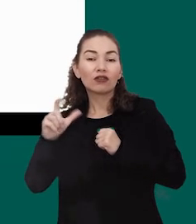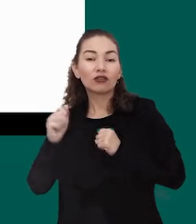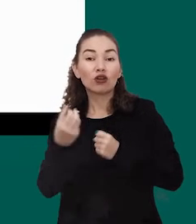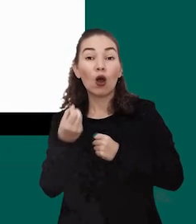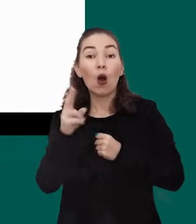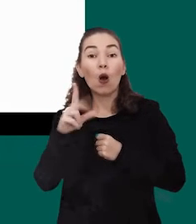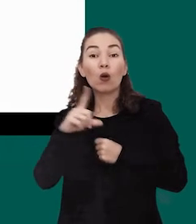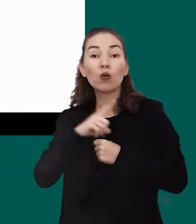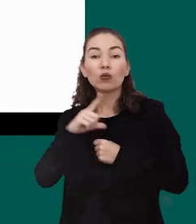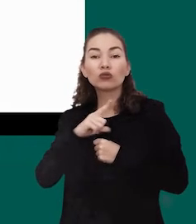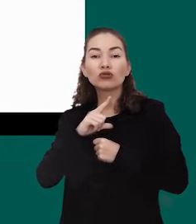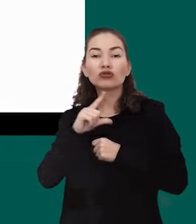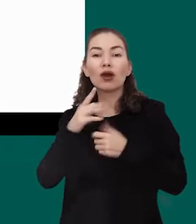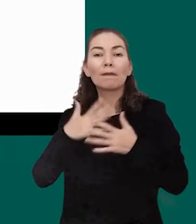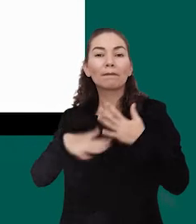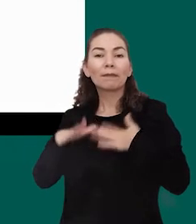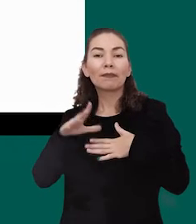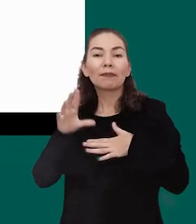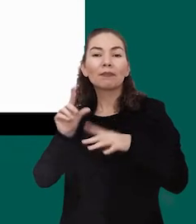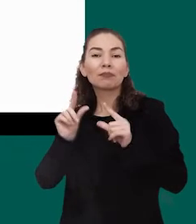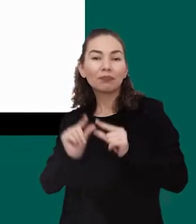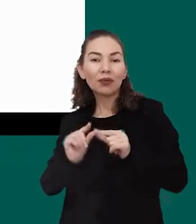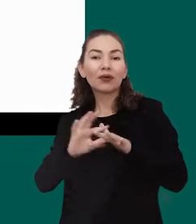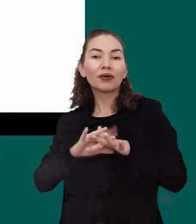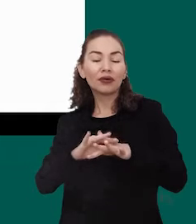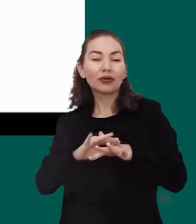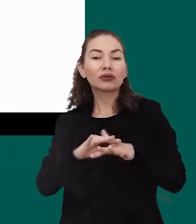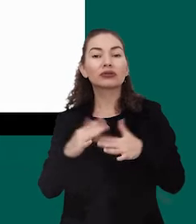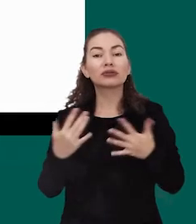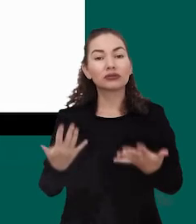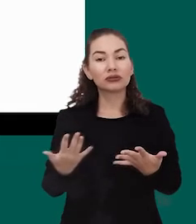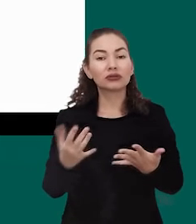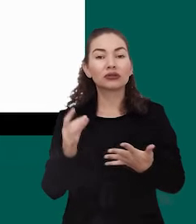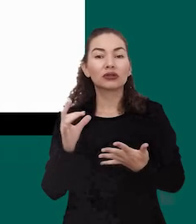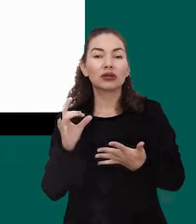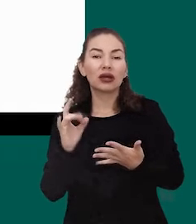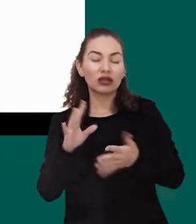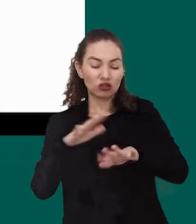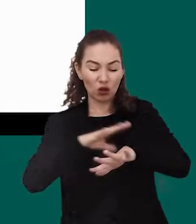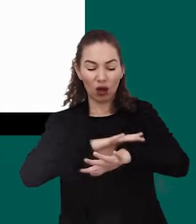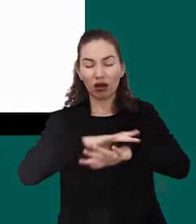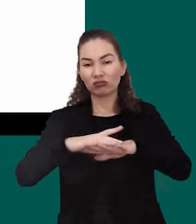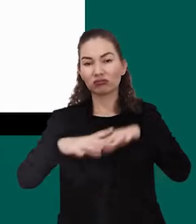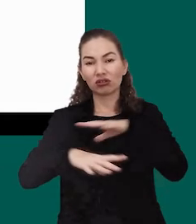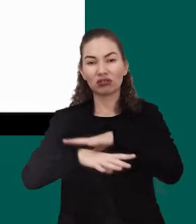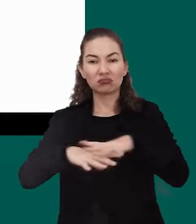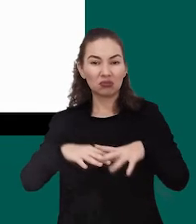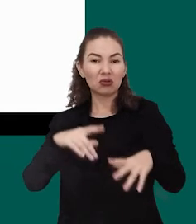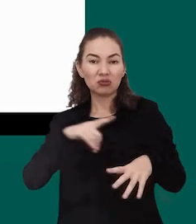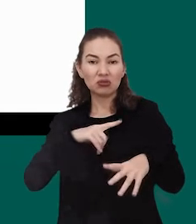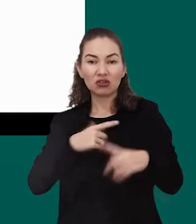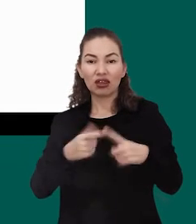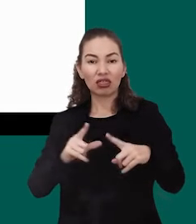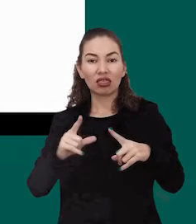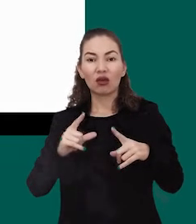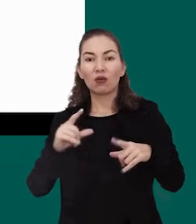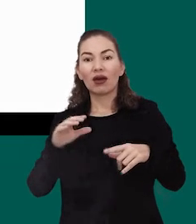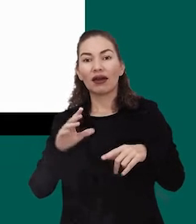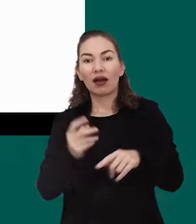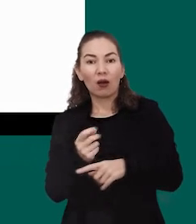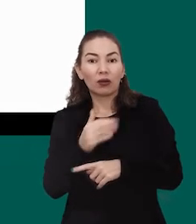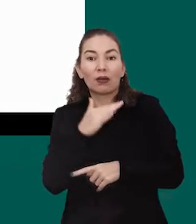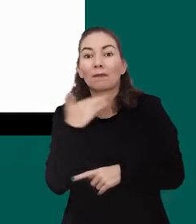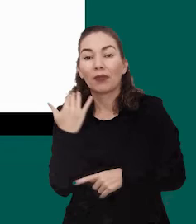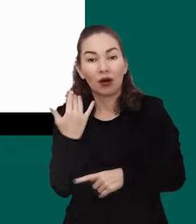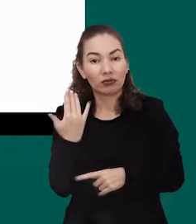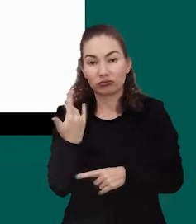né, que eles chamavam de cowpox. Parecia que essa doença ficava só restrita às mãos desses ordenhadores, mas não se tornava aquela doença tão letal e tão